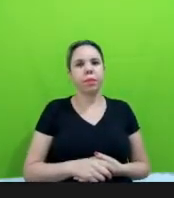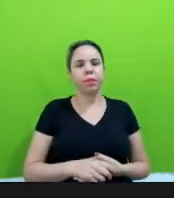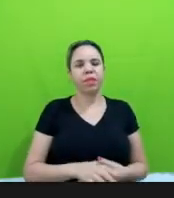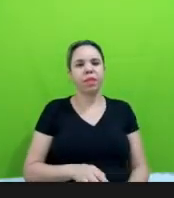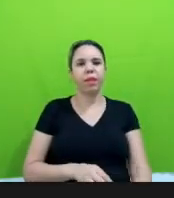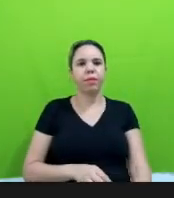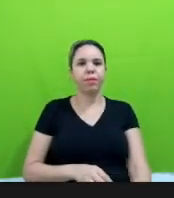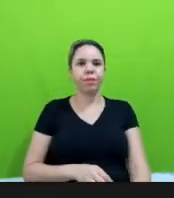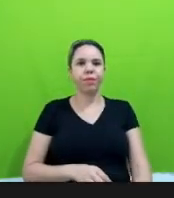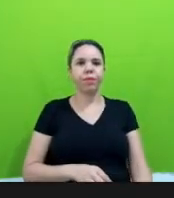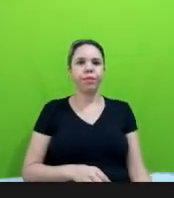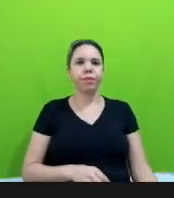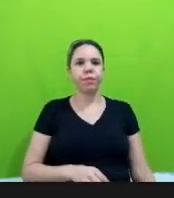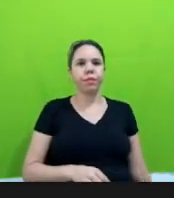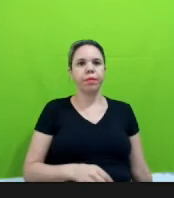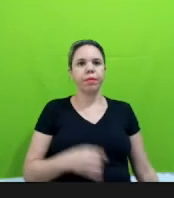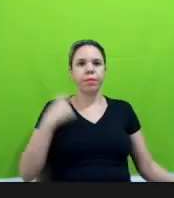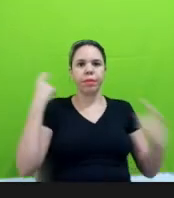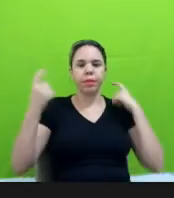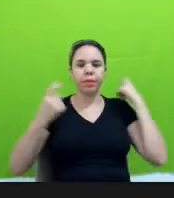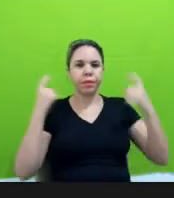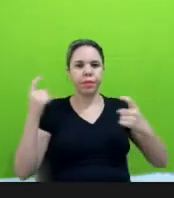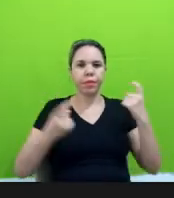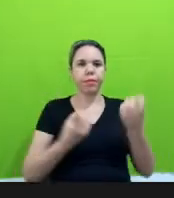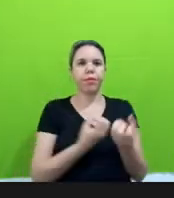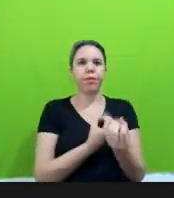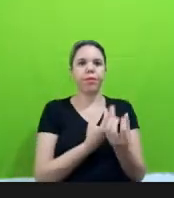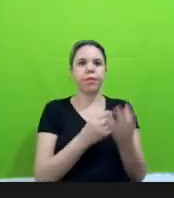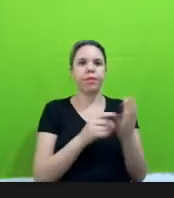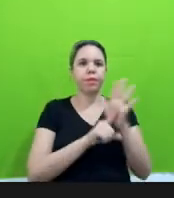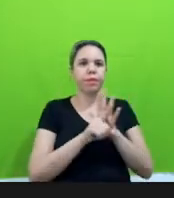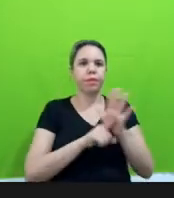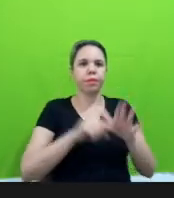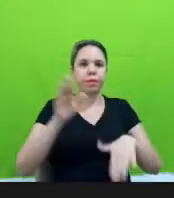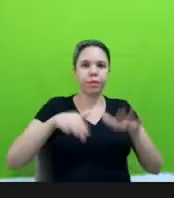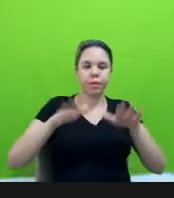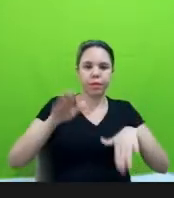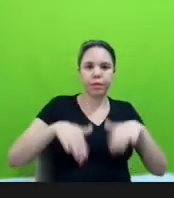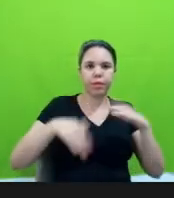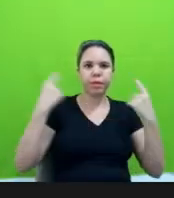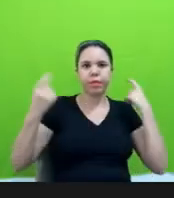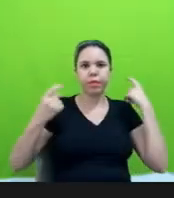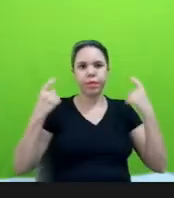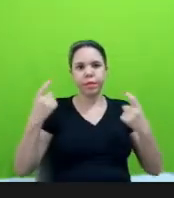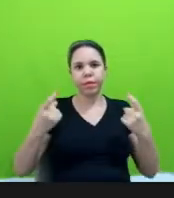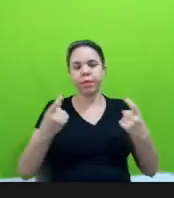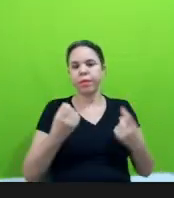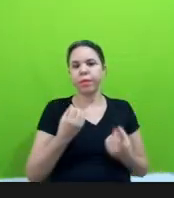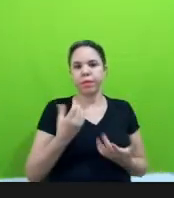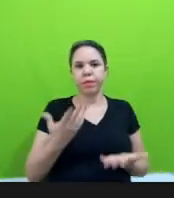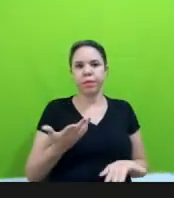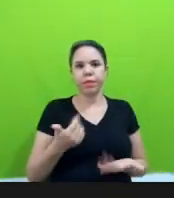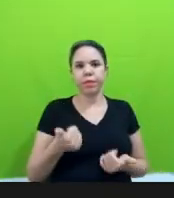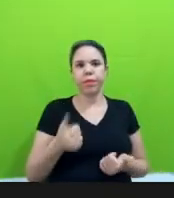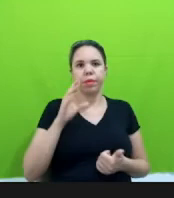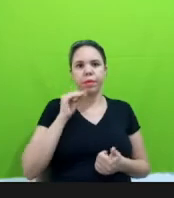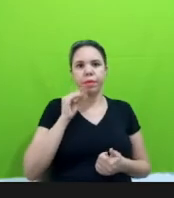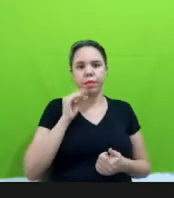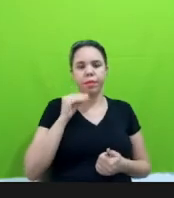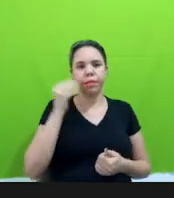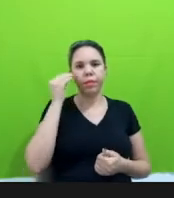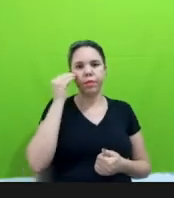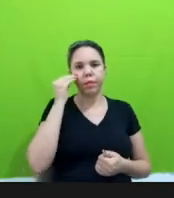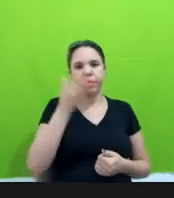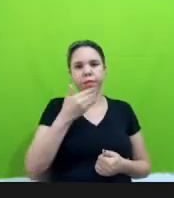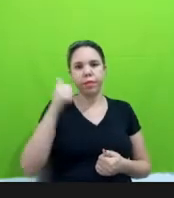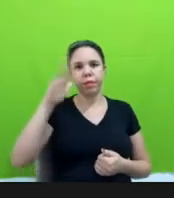vamos dizer assim, nessa preocupação com dados pessoais. Às vezes ela é uma preocupação de boa fé, né? O servidor está ali tentando fazer o melhor que ele